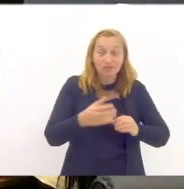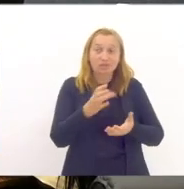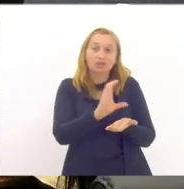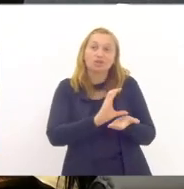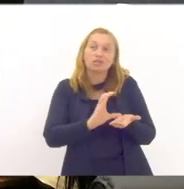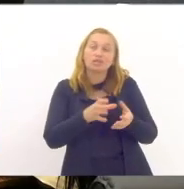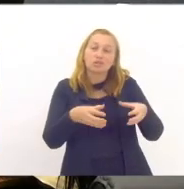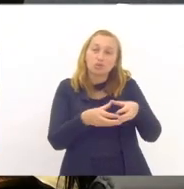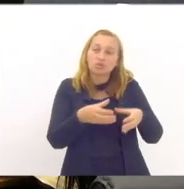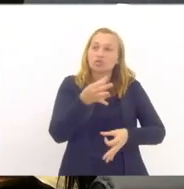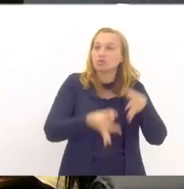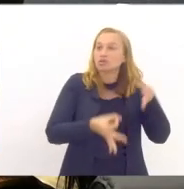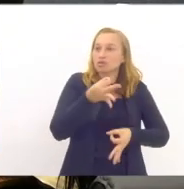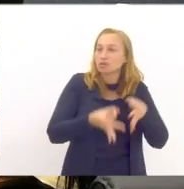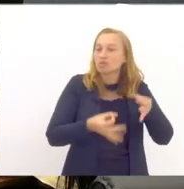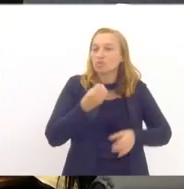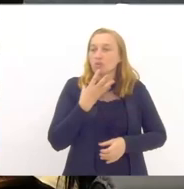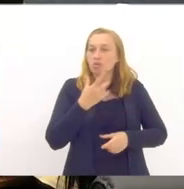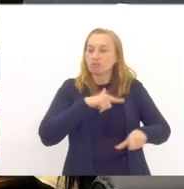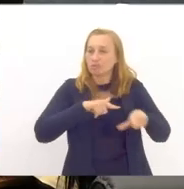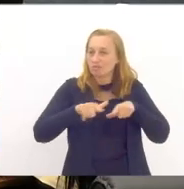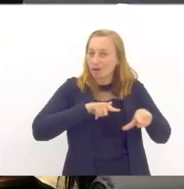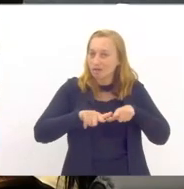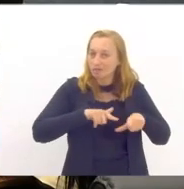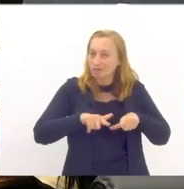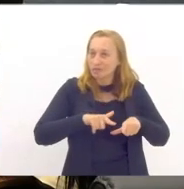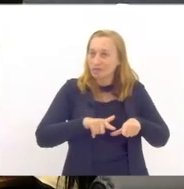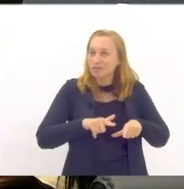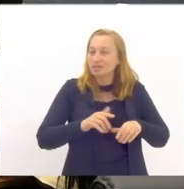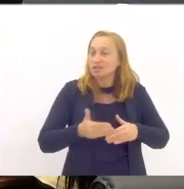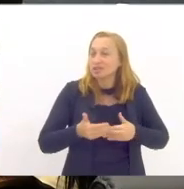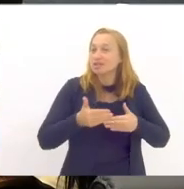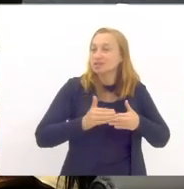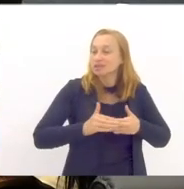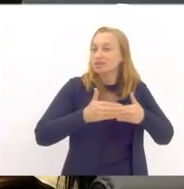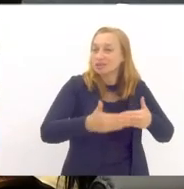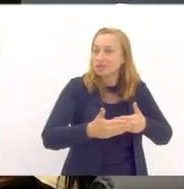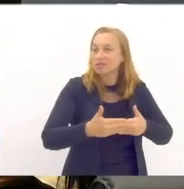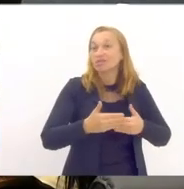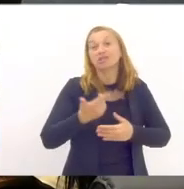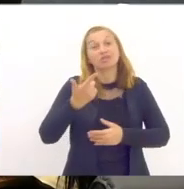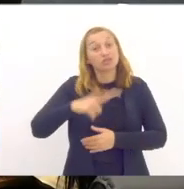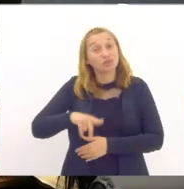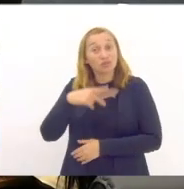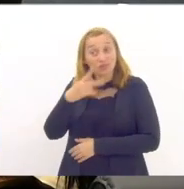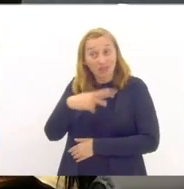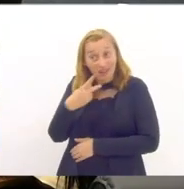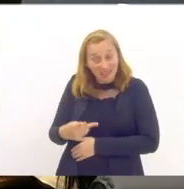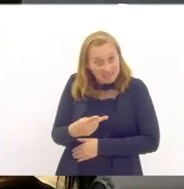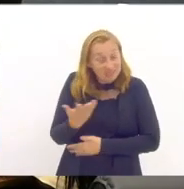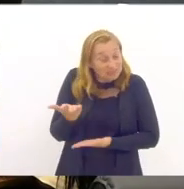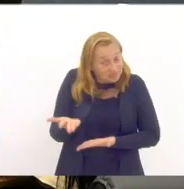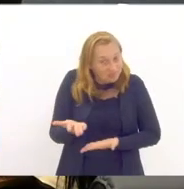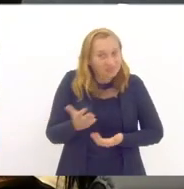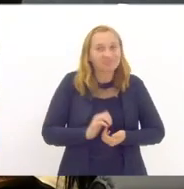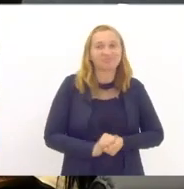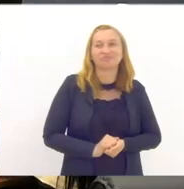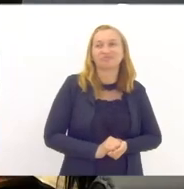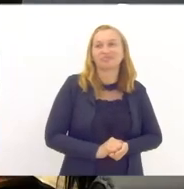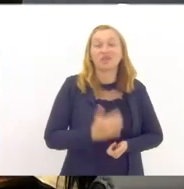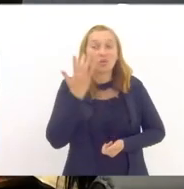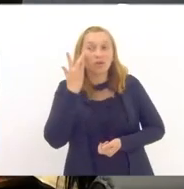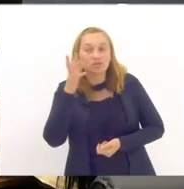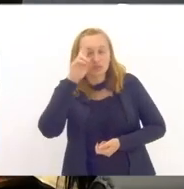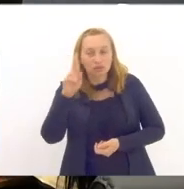Constituição e Justiça, com um belíssimo trabalho. E, mais à frente, vou citá-lo novamente, porque eu acho que o